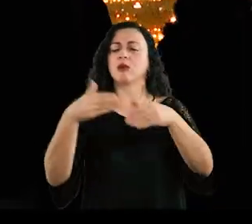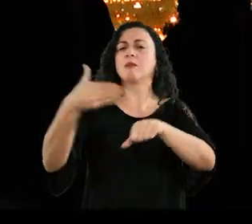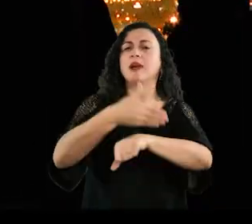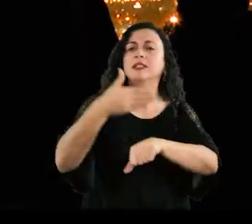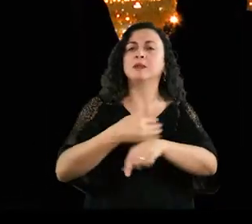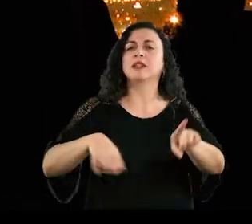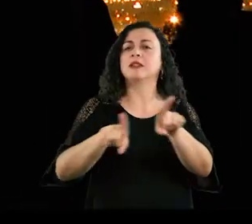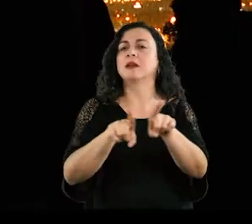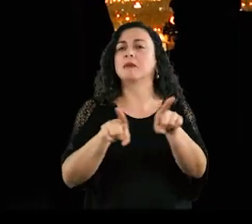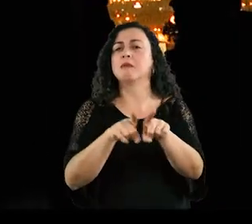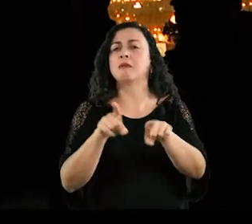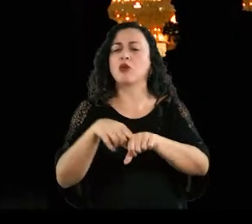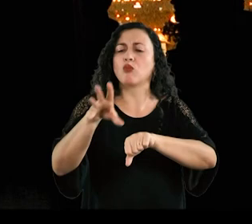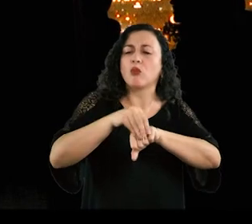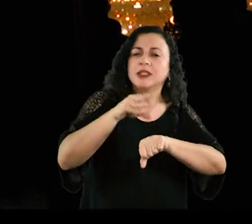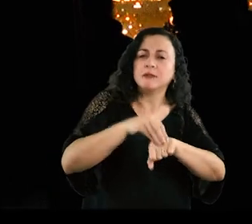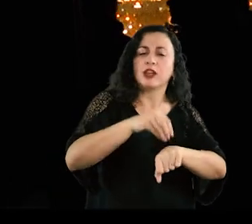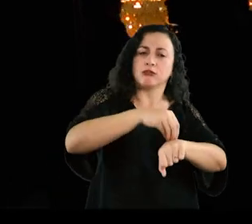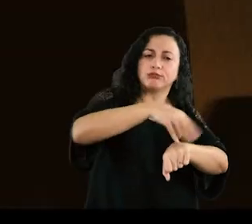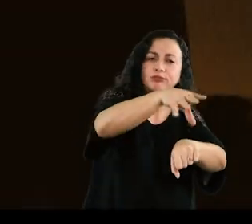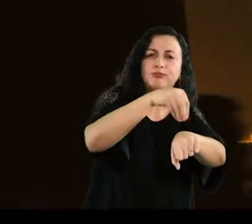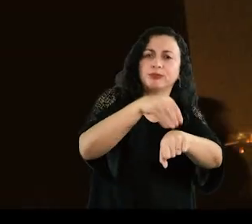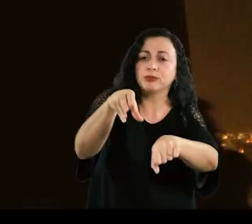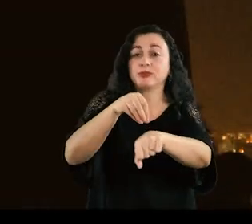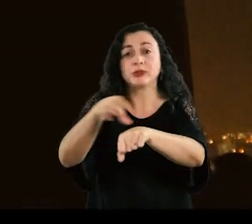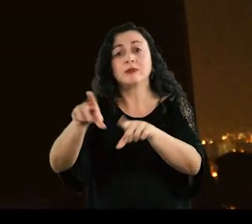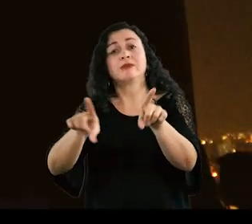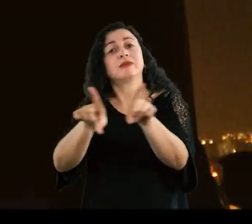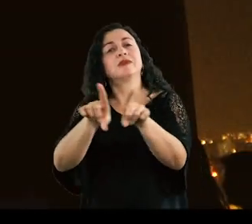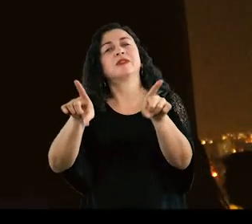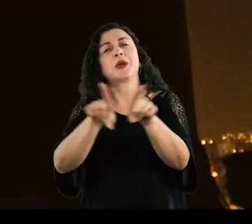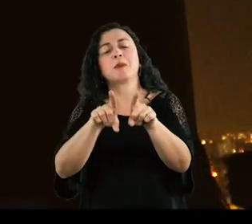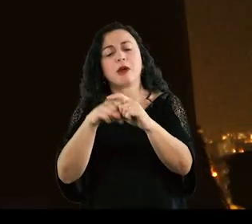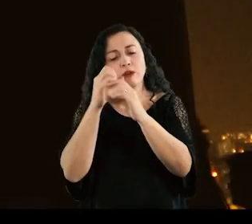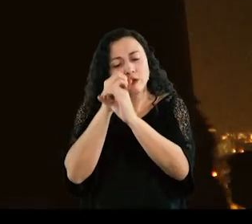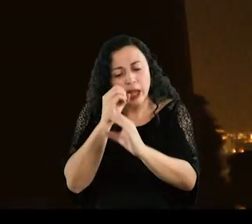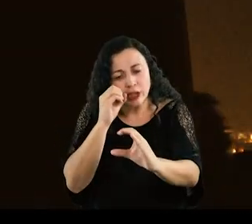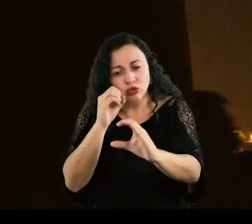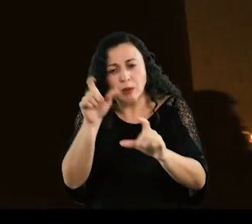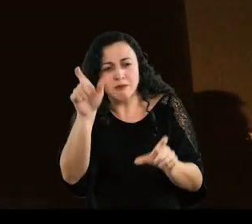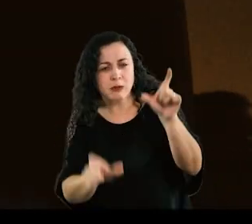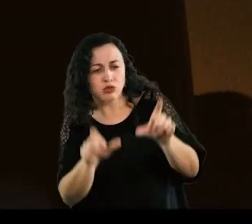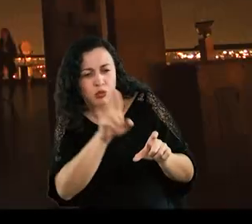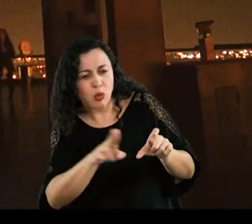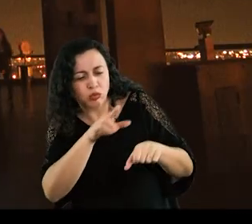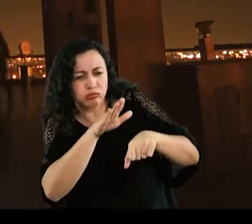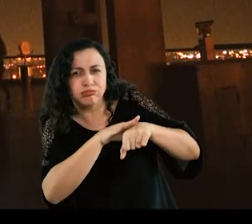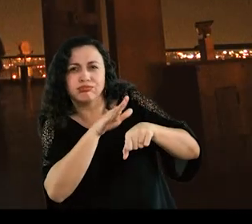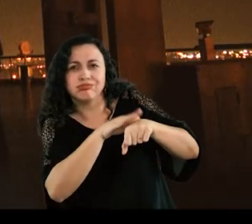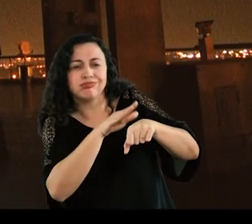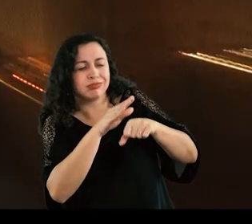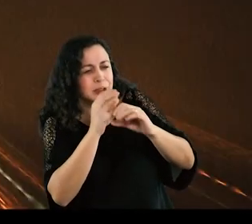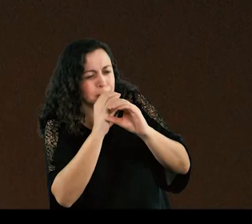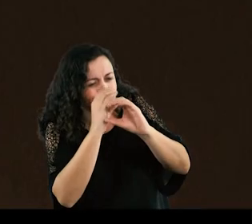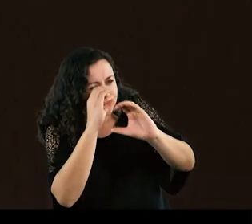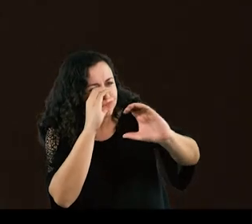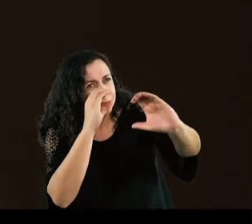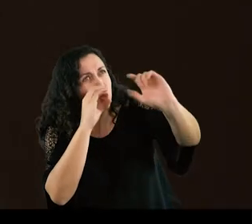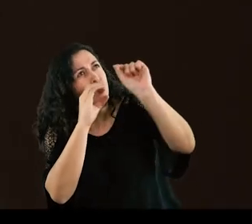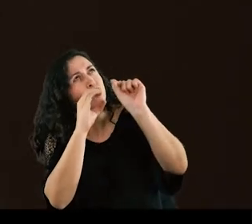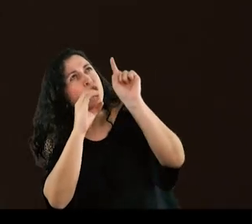com conhecimento e fornecimento de telescópios, direcionados para os protagonistas da festa,